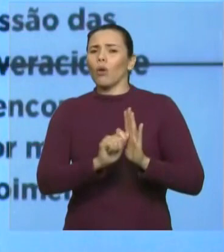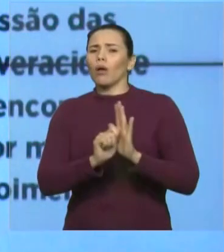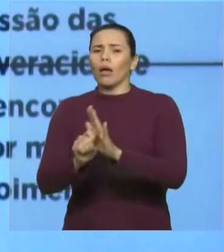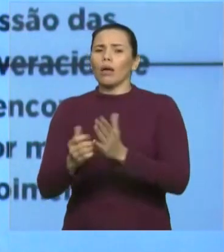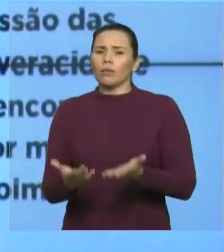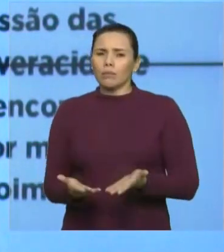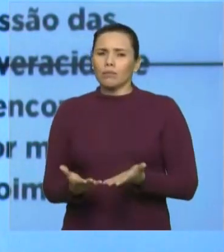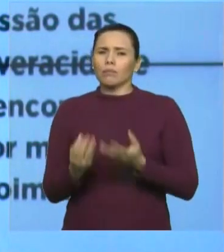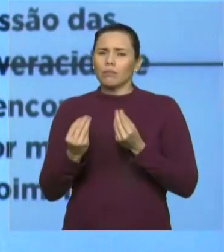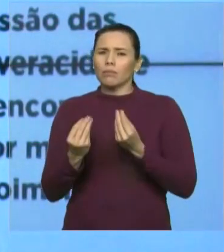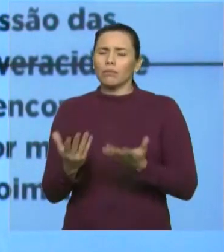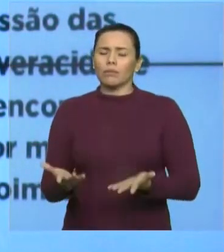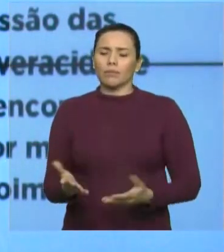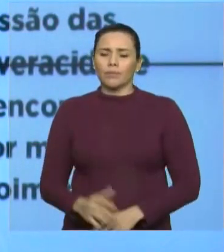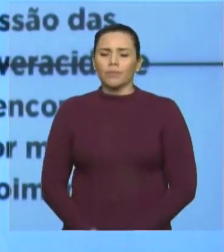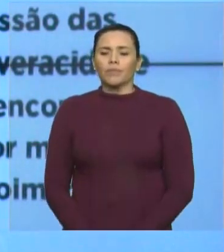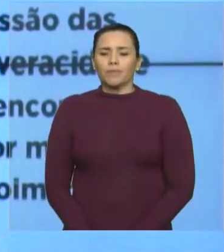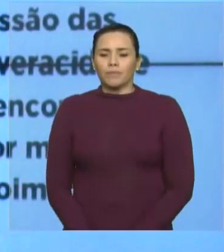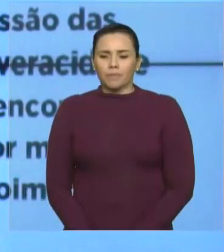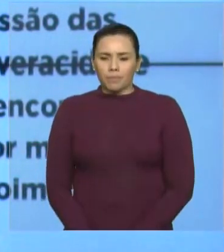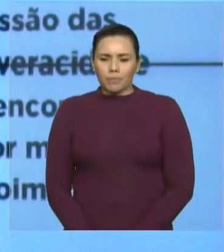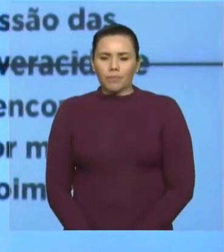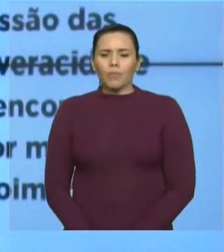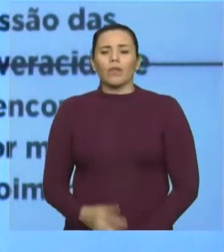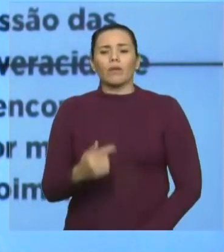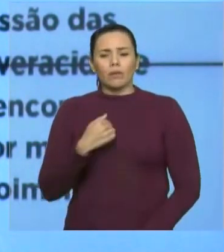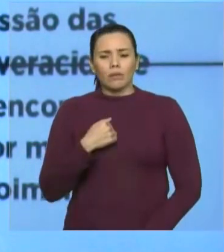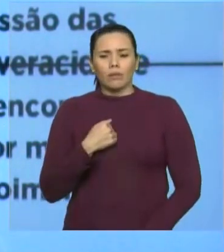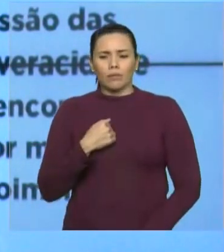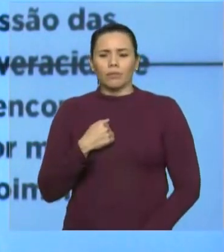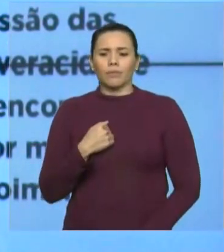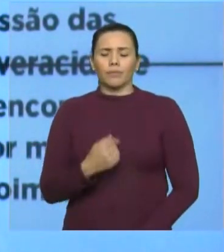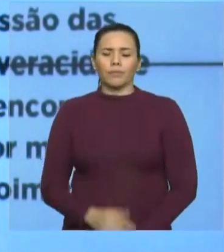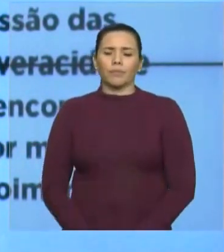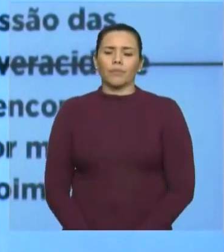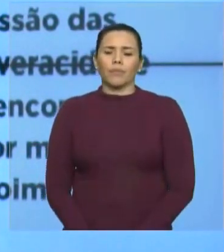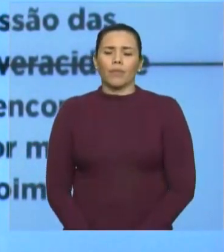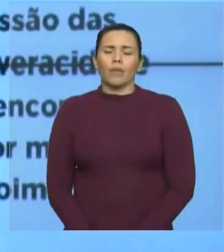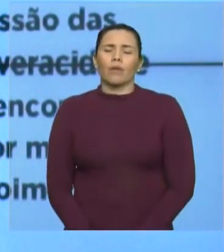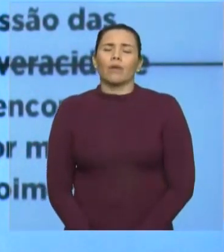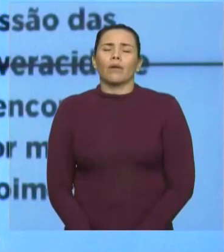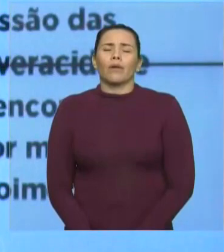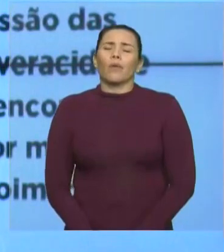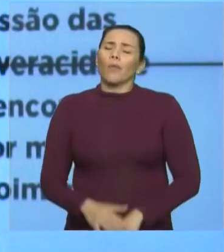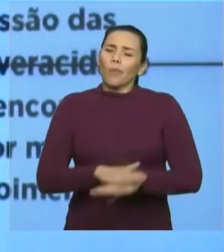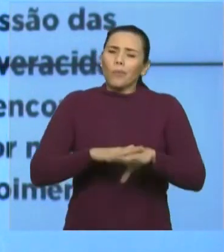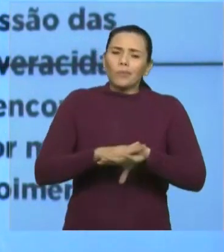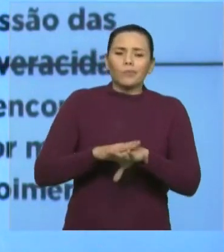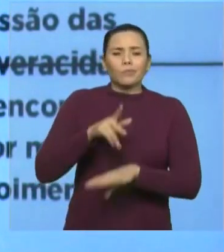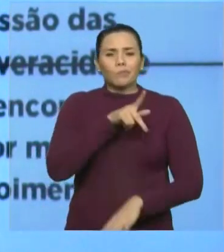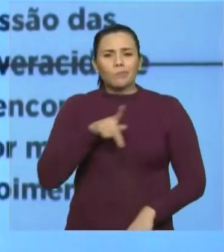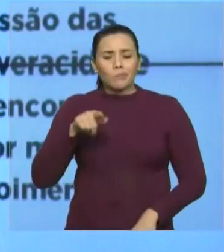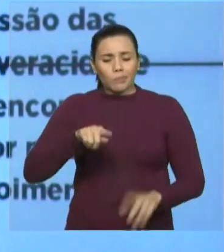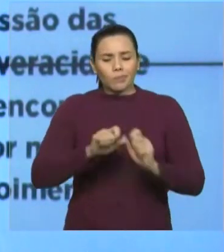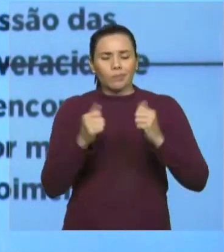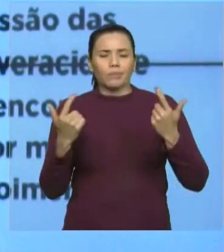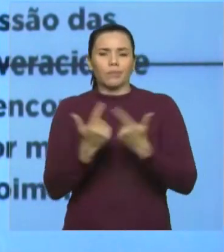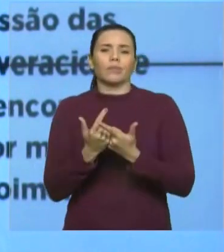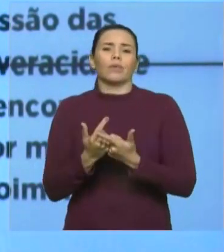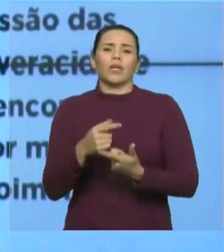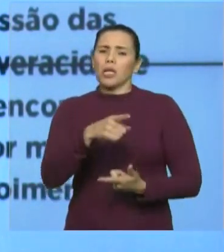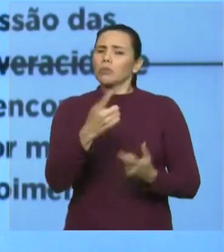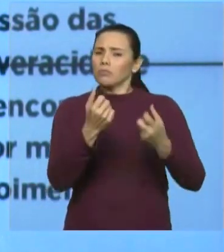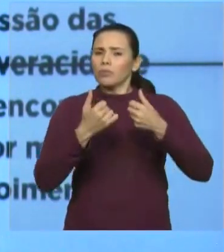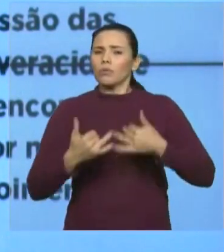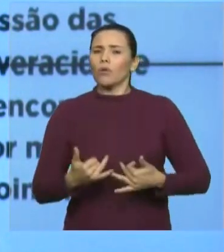aqui, em consenso com a presidência, que a gente deve deixar o judiciário se manifestar primeiramente sobre isso aqui,